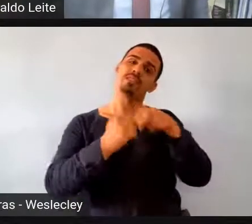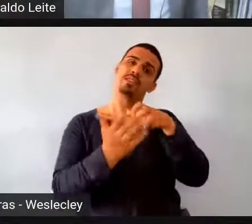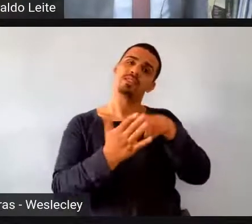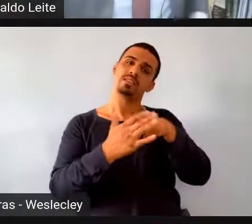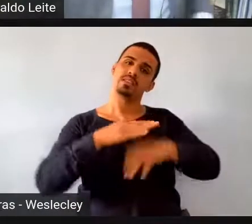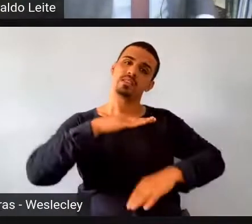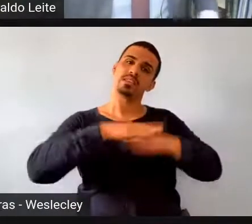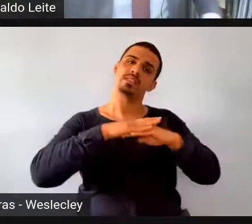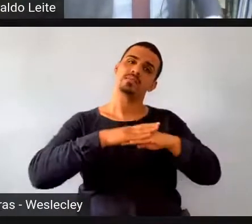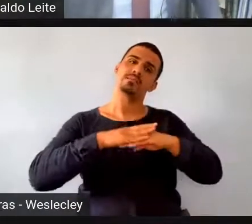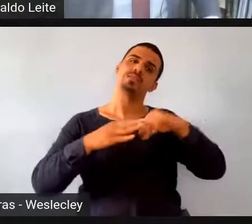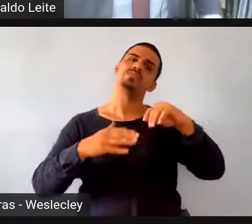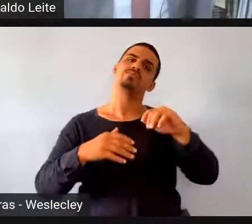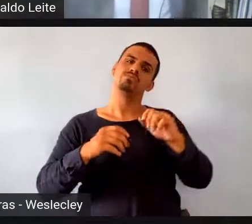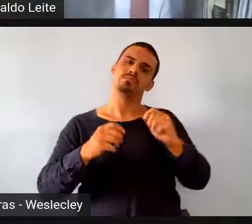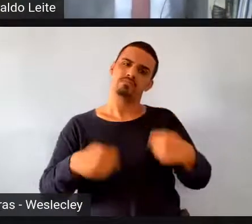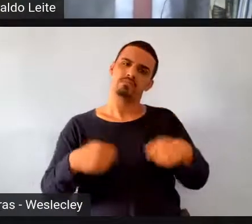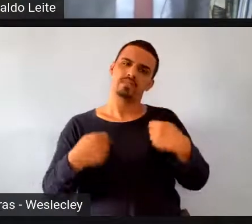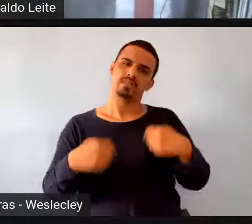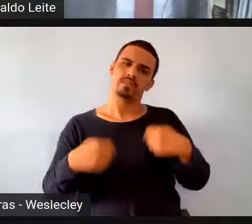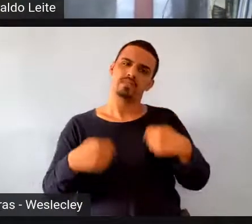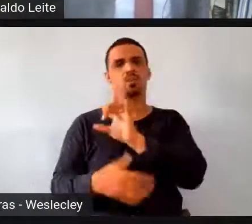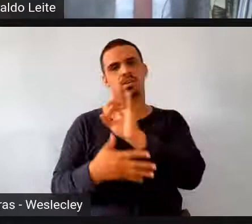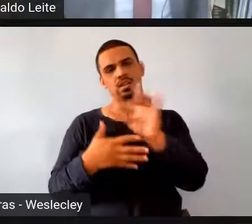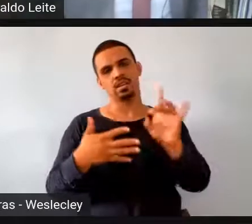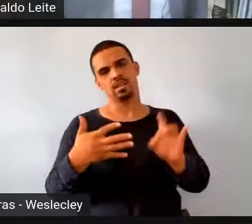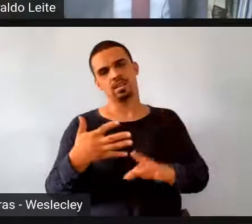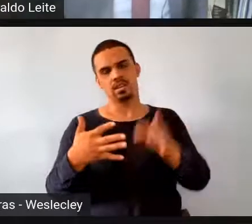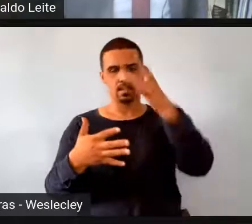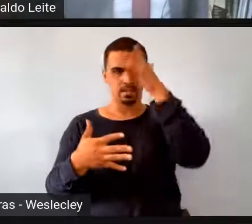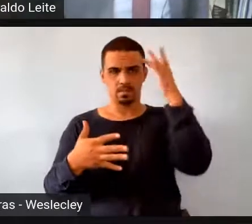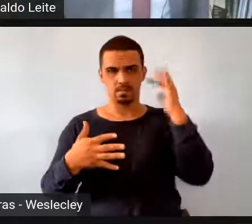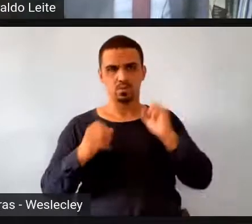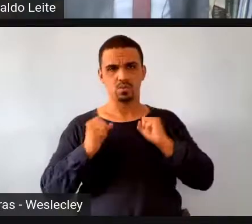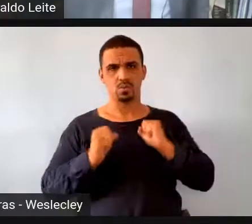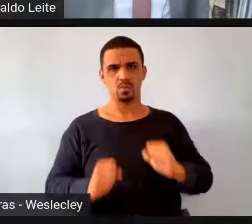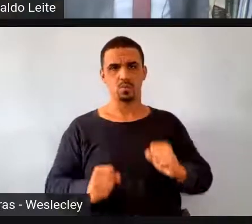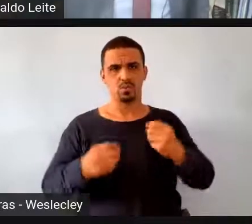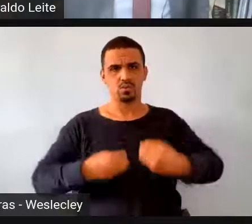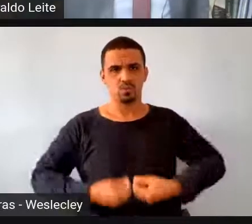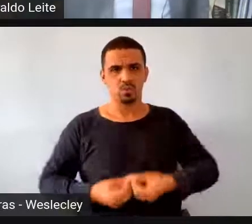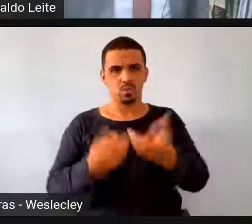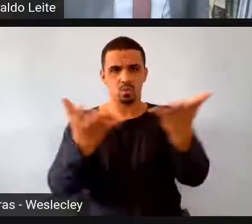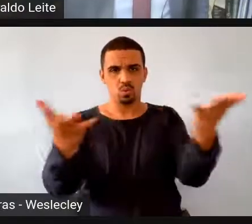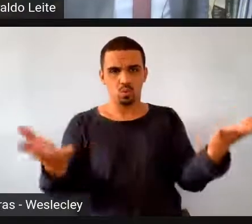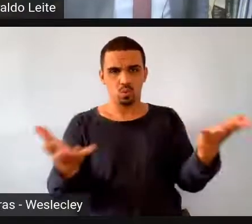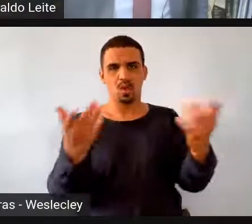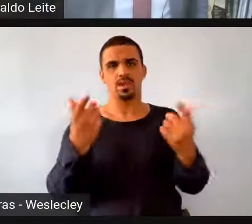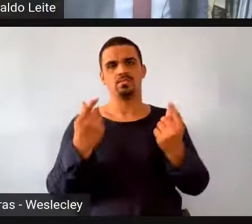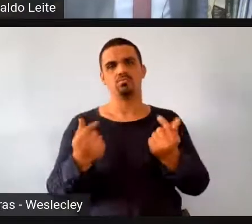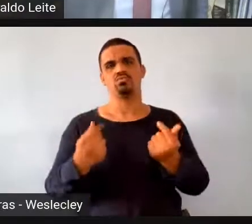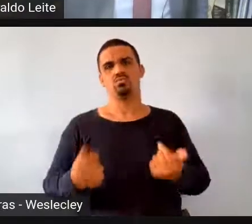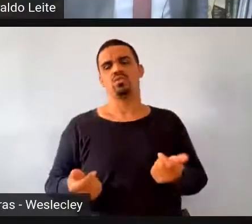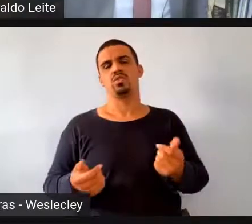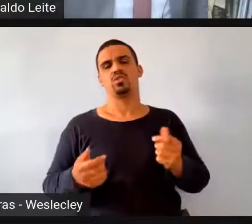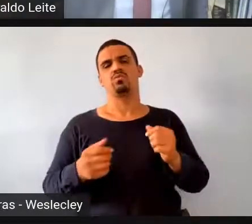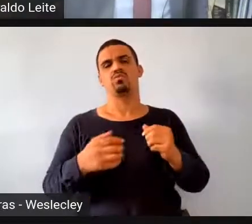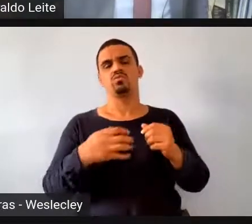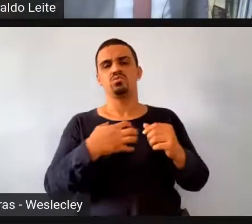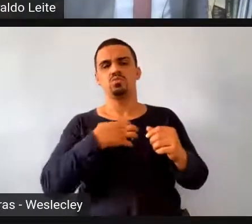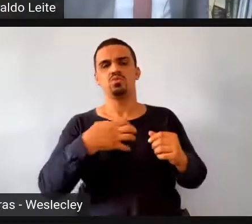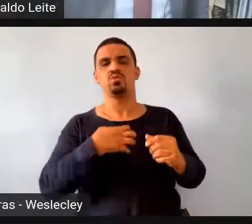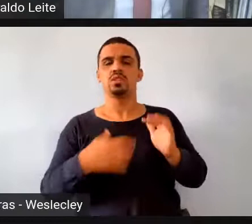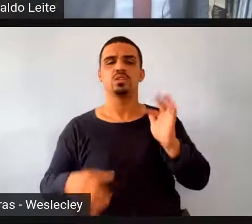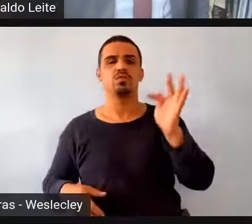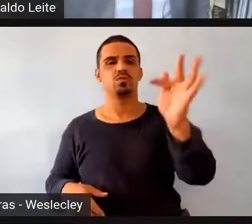de maneira importante o que cada um de nós pode doar, de maneira que você possa, com alguma esperança, de dizer